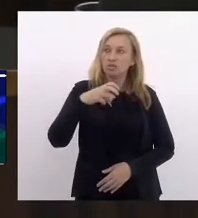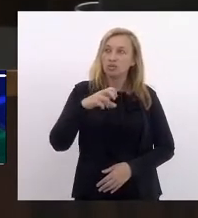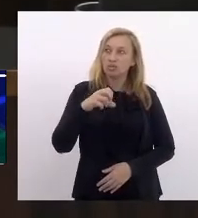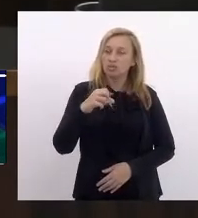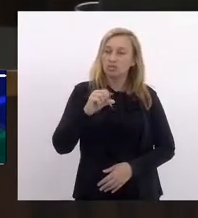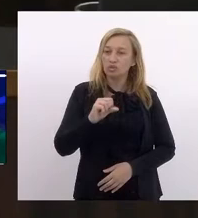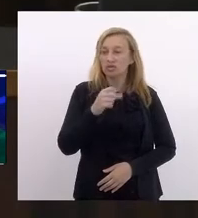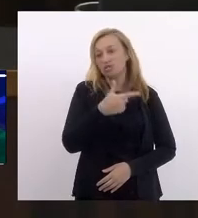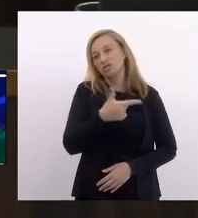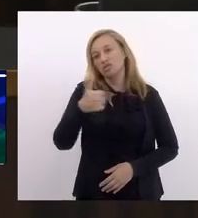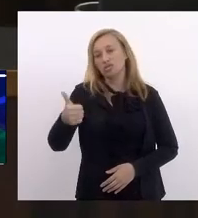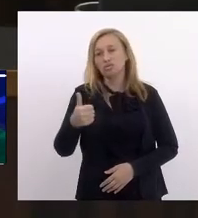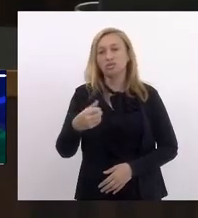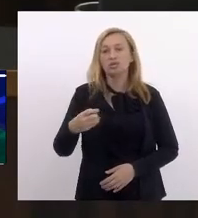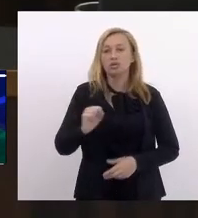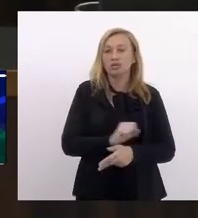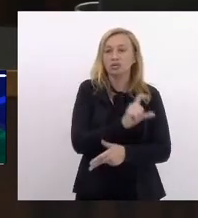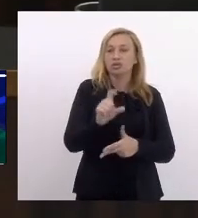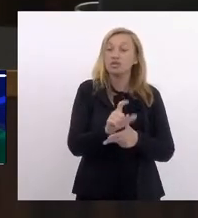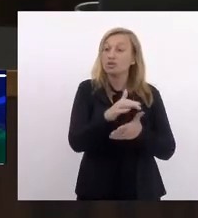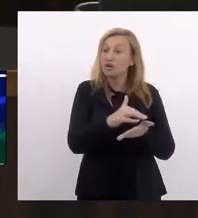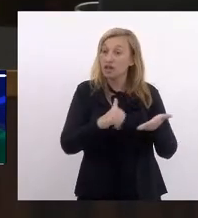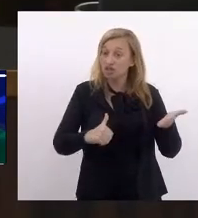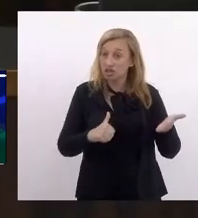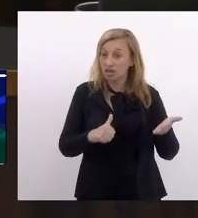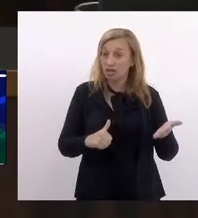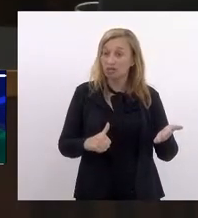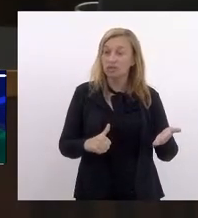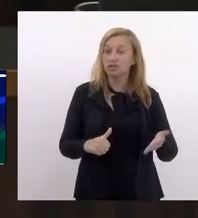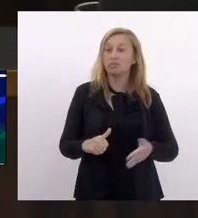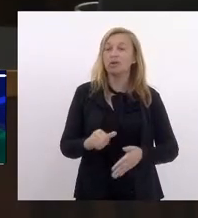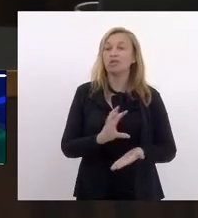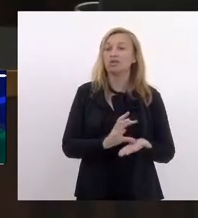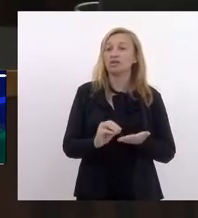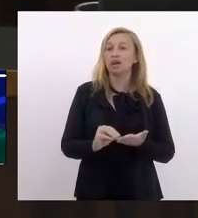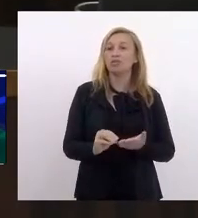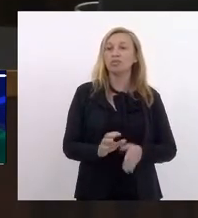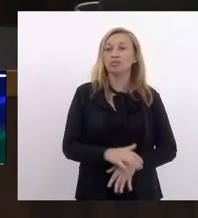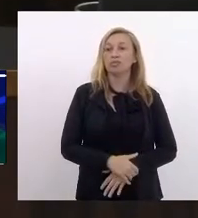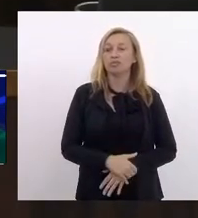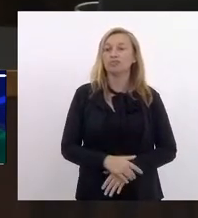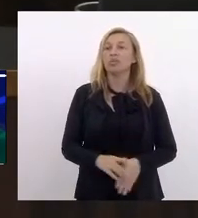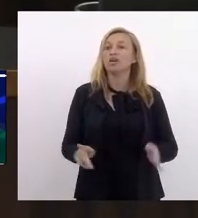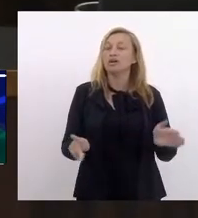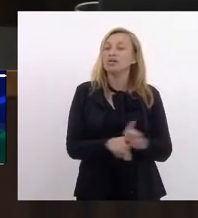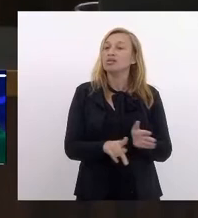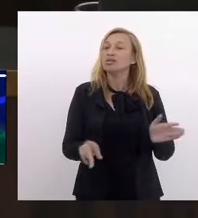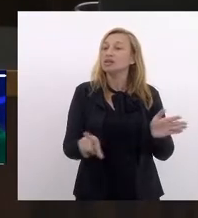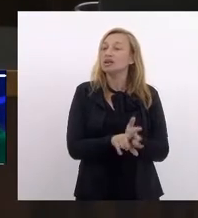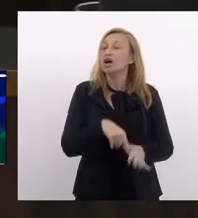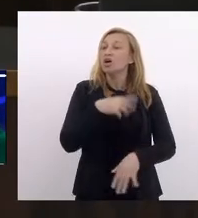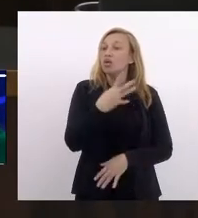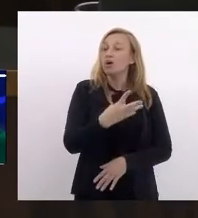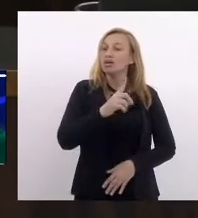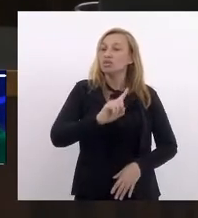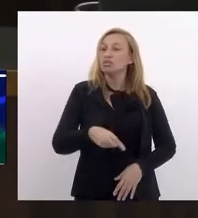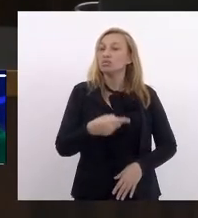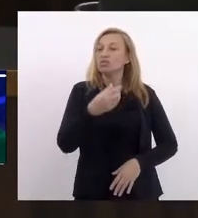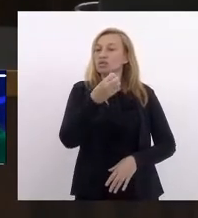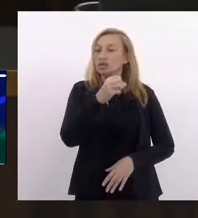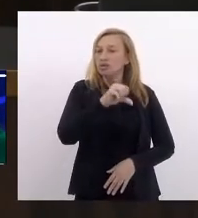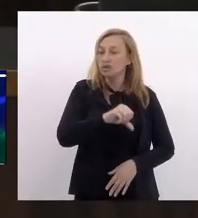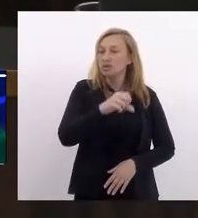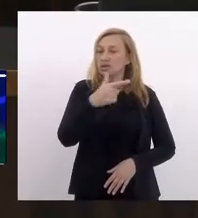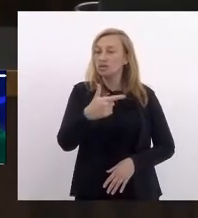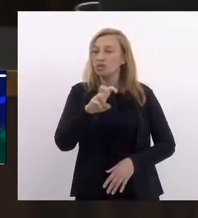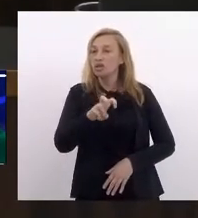4.951/2021, de autoria do Poder Executivo, foi retirado de pauta. O projeto de lei número 4.952/2020,